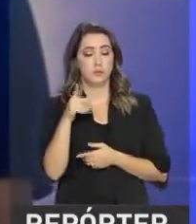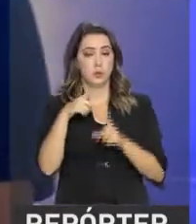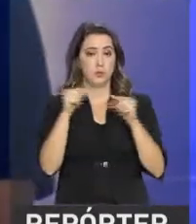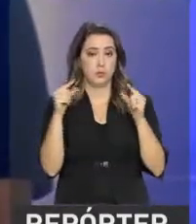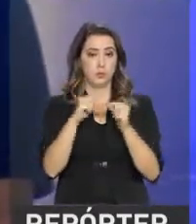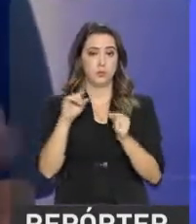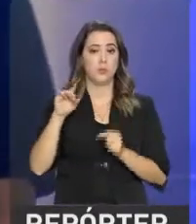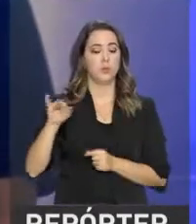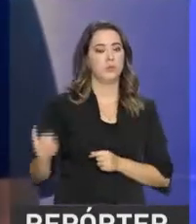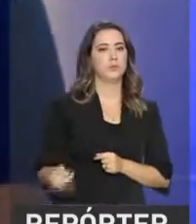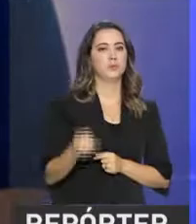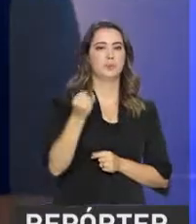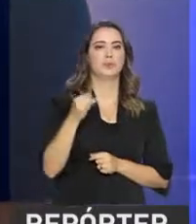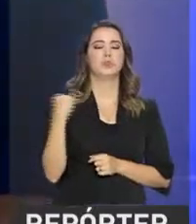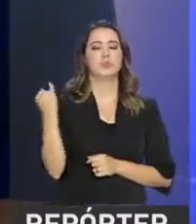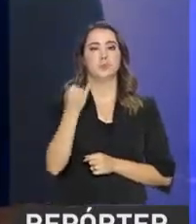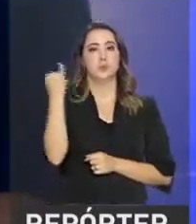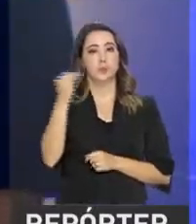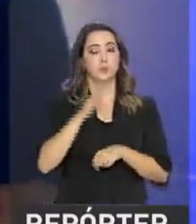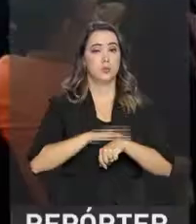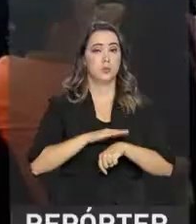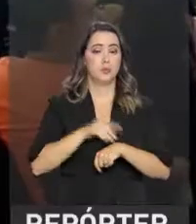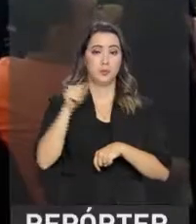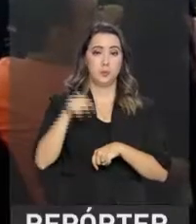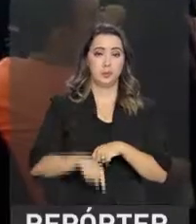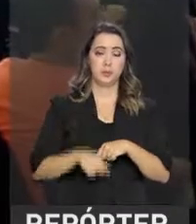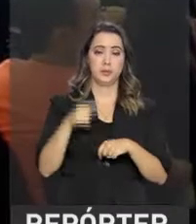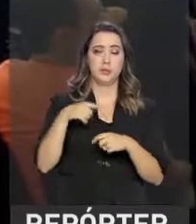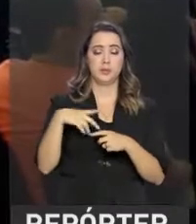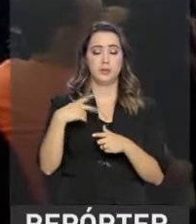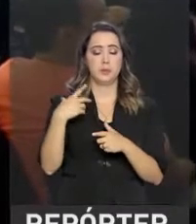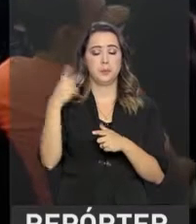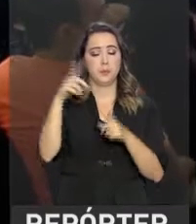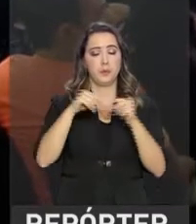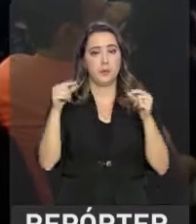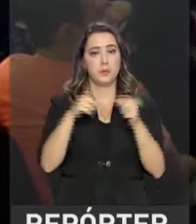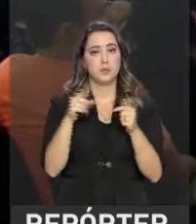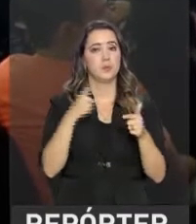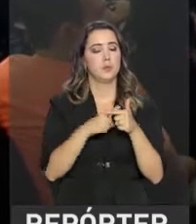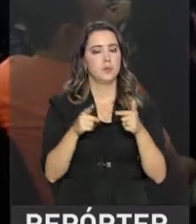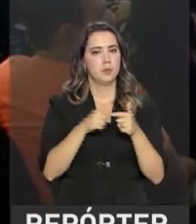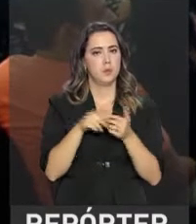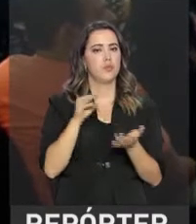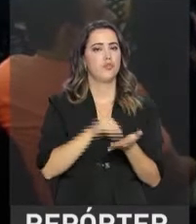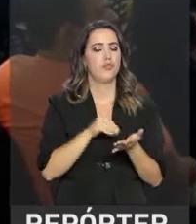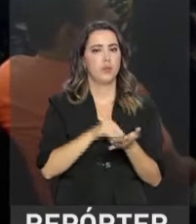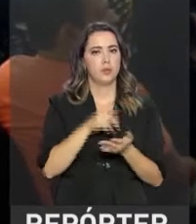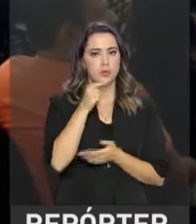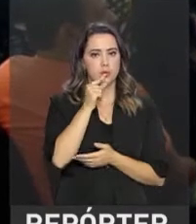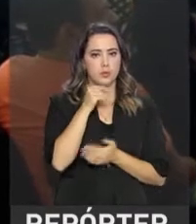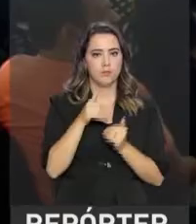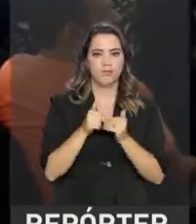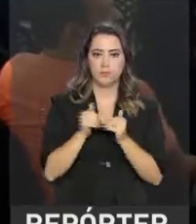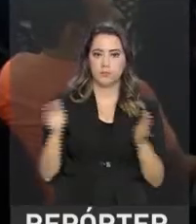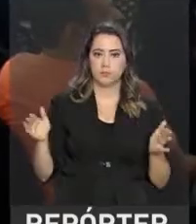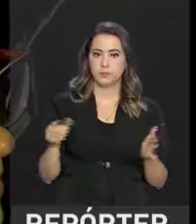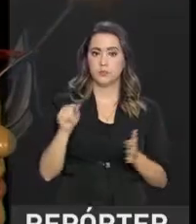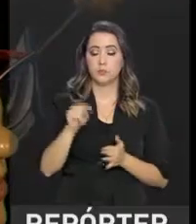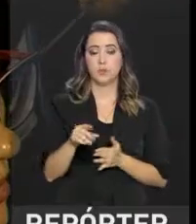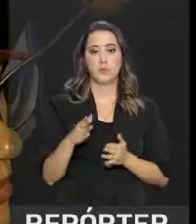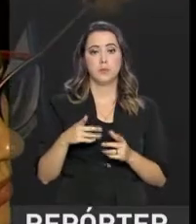Tema oportuno para o momento, já que a cidade está saindo de uma das maiores crises hídricas desde a inauguração de